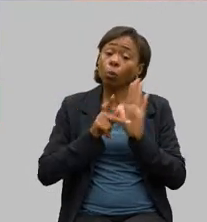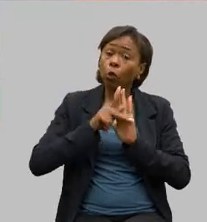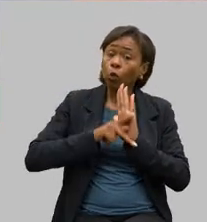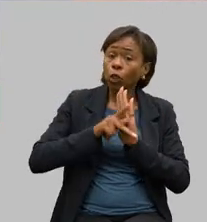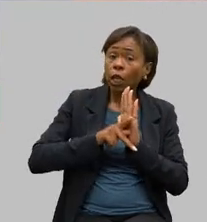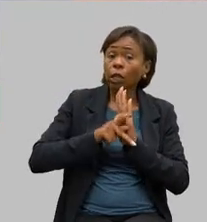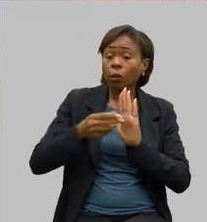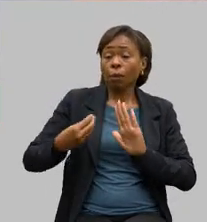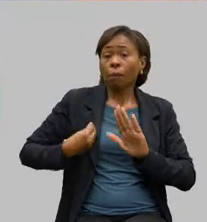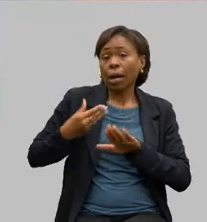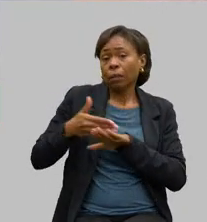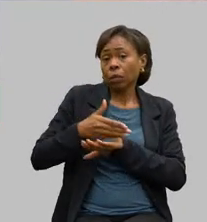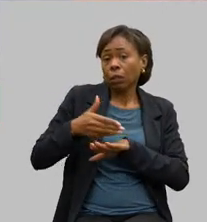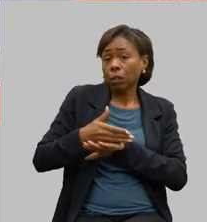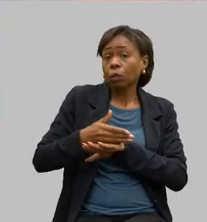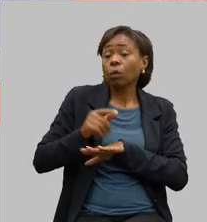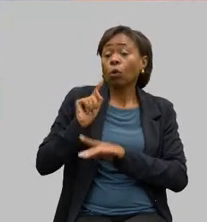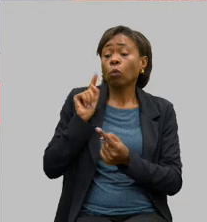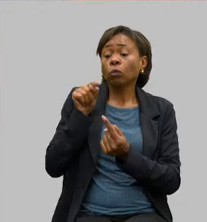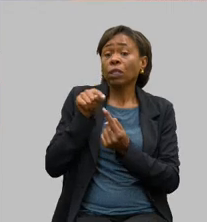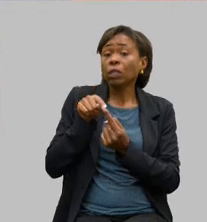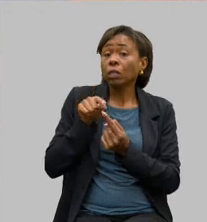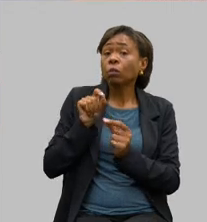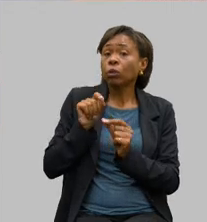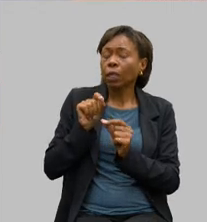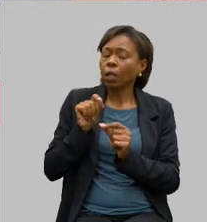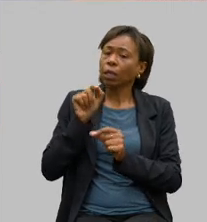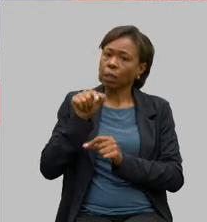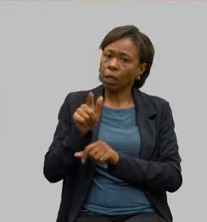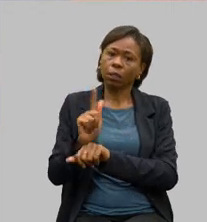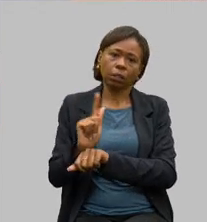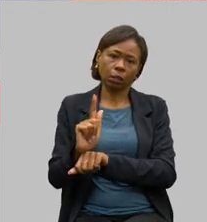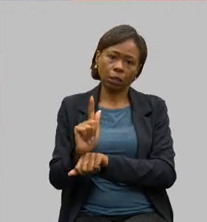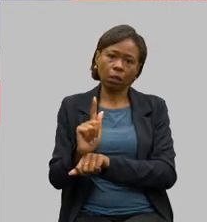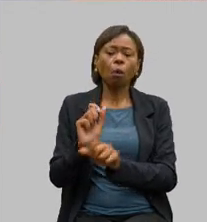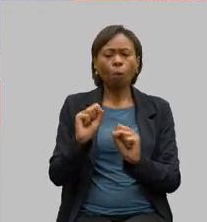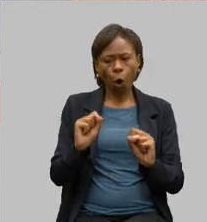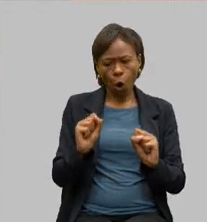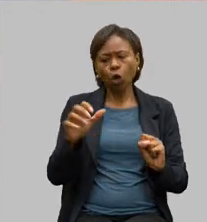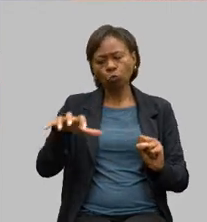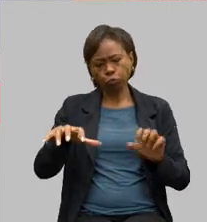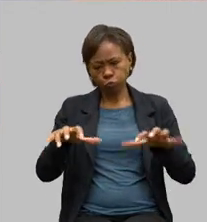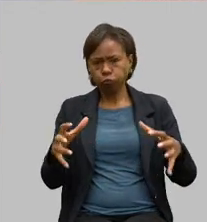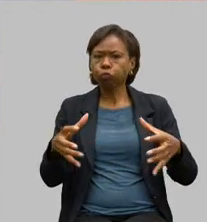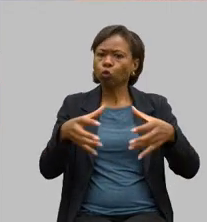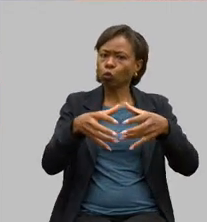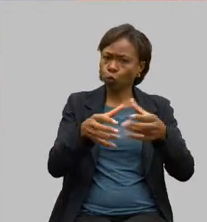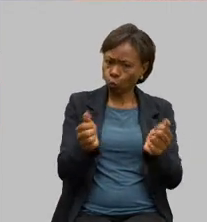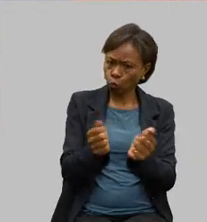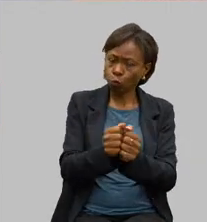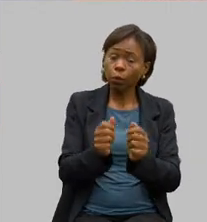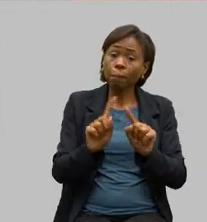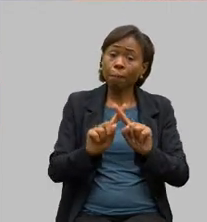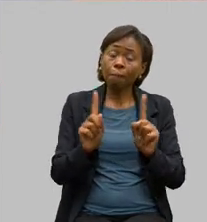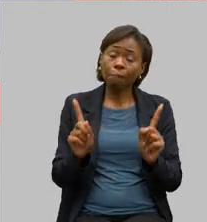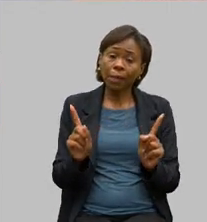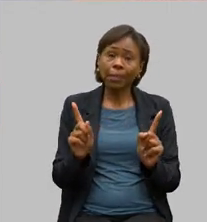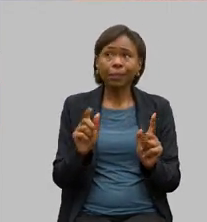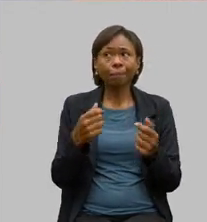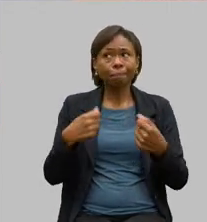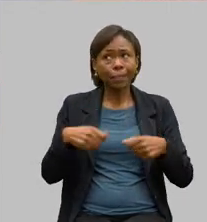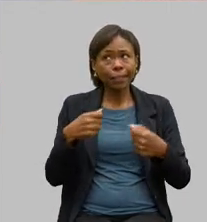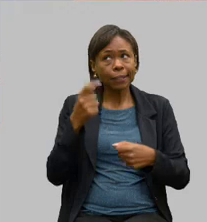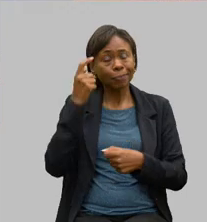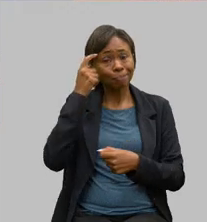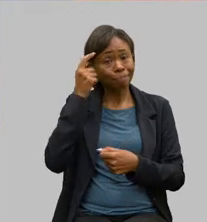a gestão isso não implica que a gente não pode estar junto mas eu penso que Esso é uma coisa que precisa ser melhor eh